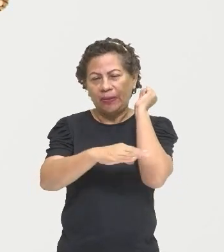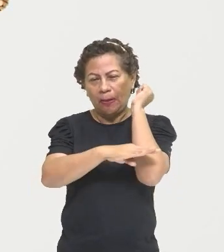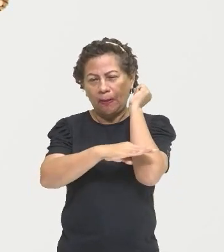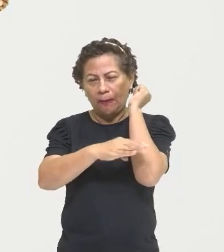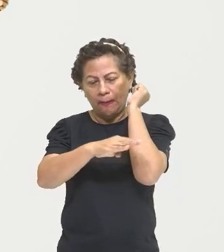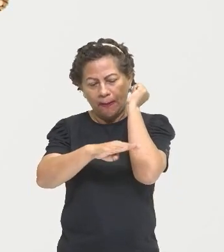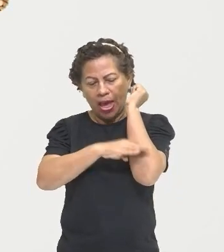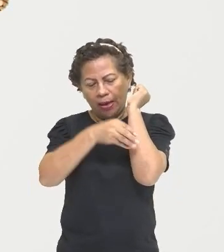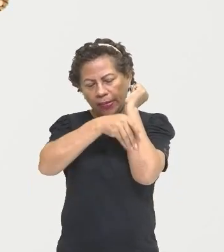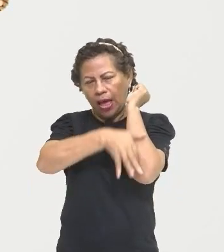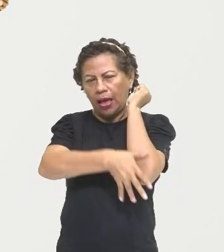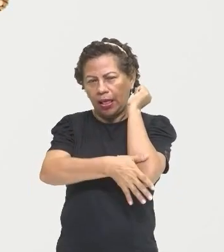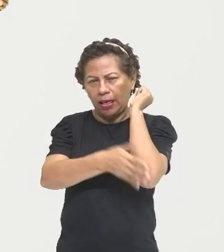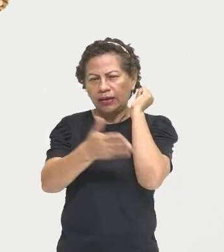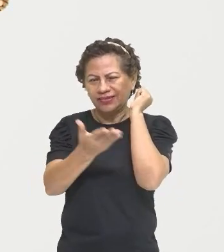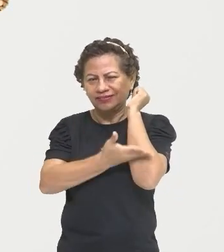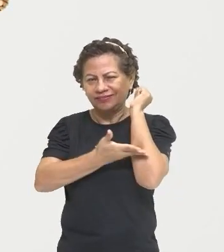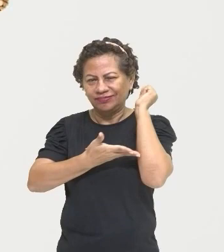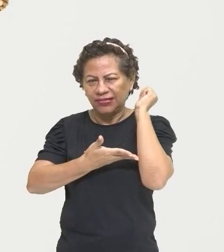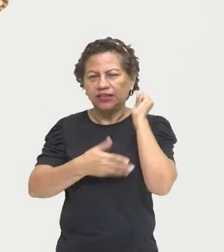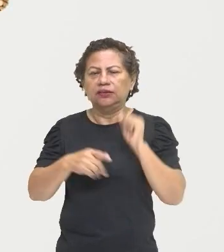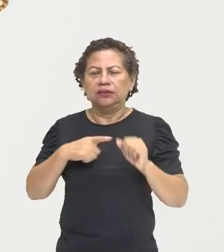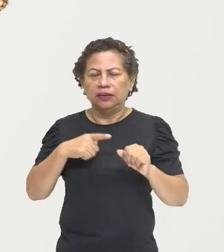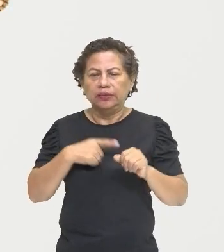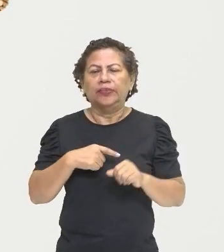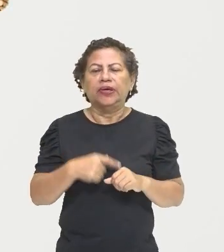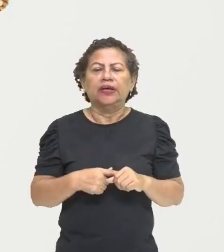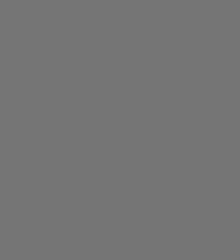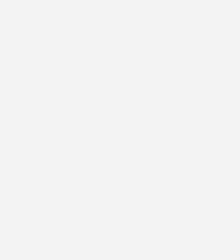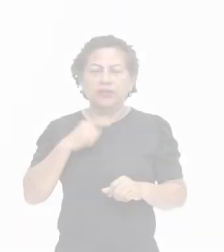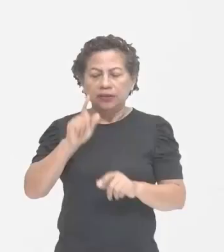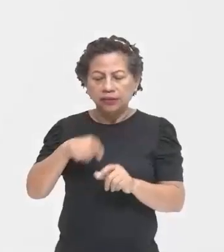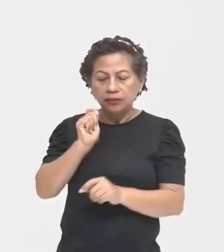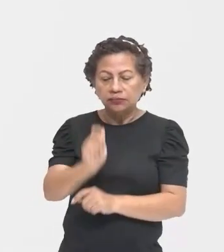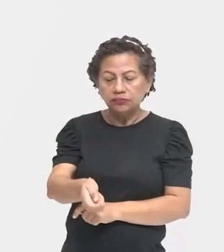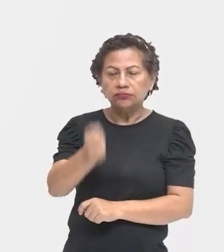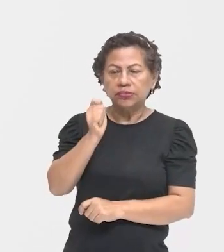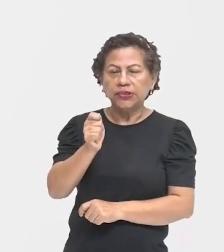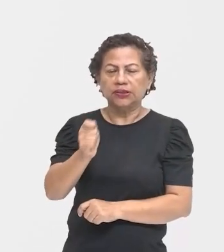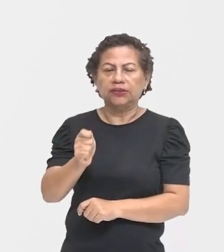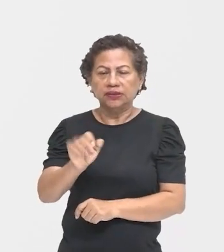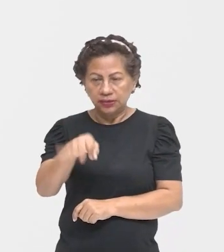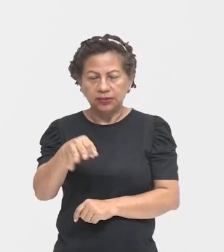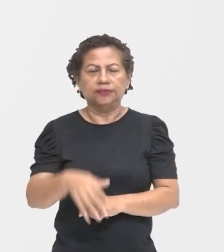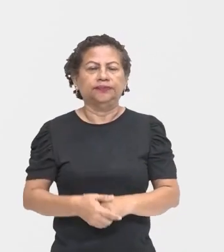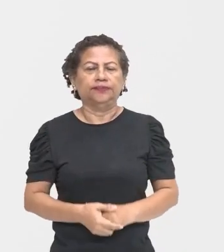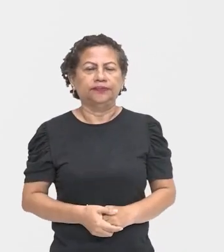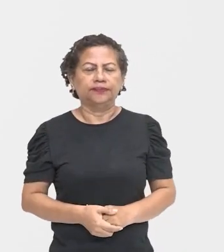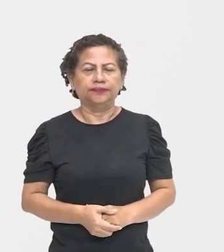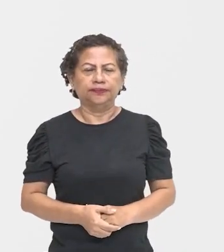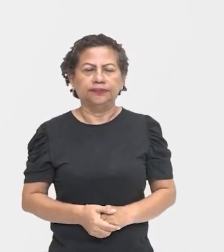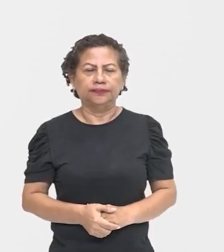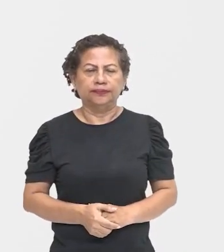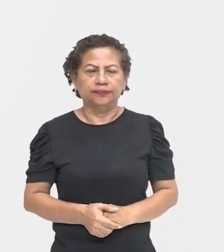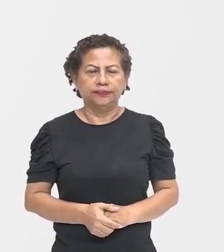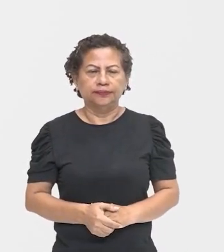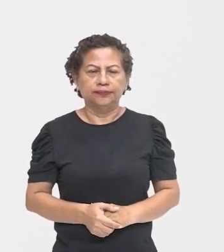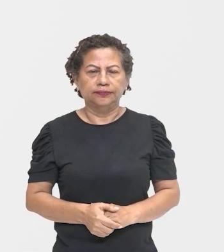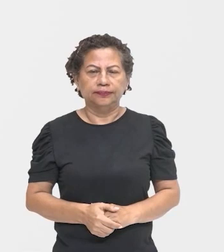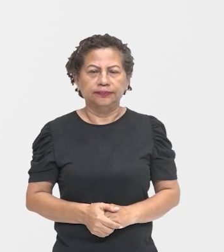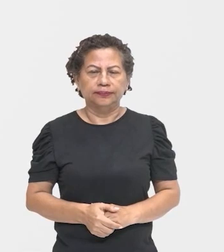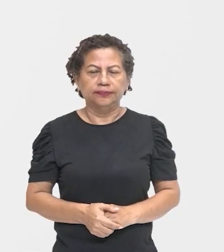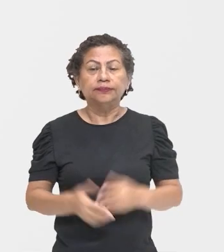animal como também à pesca, certo? Vamos destacar agora a